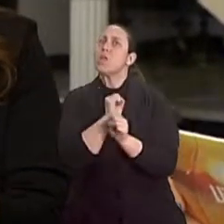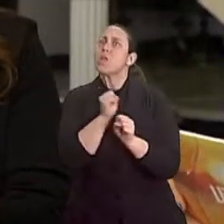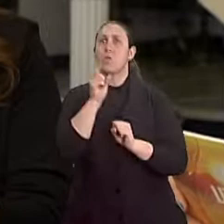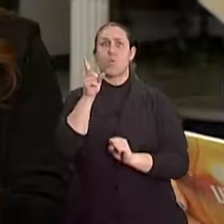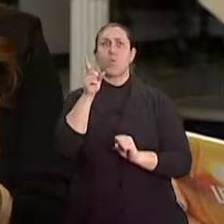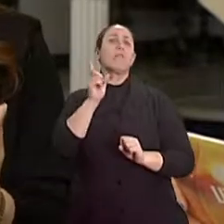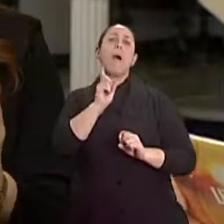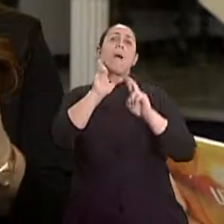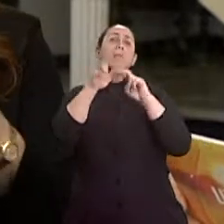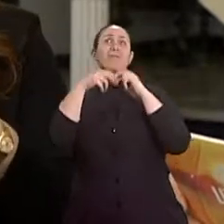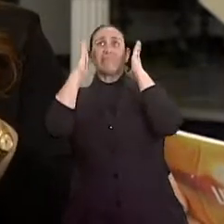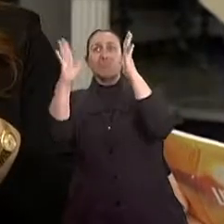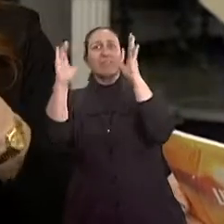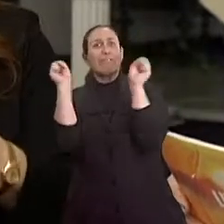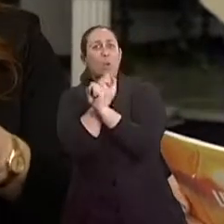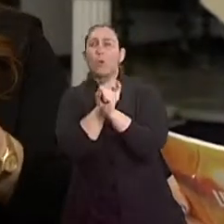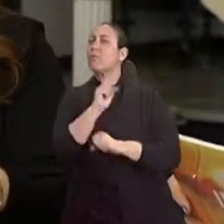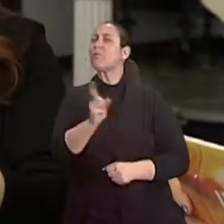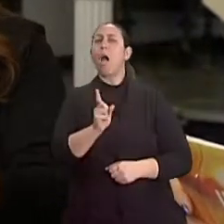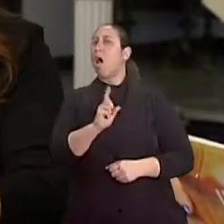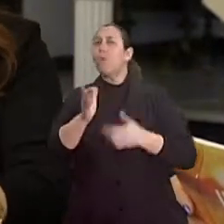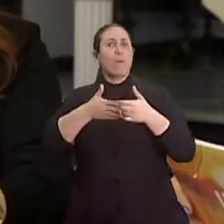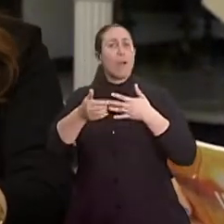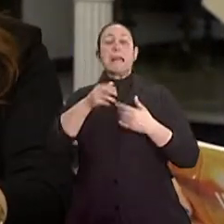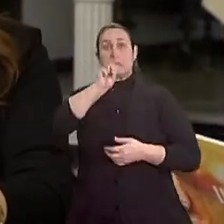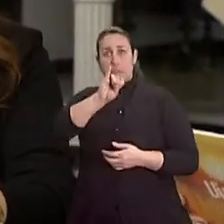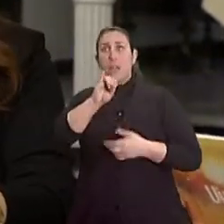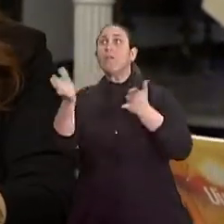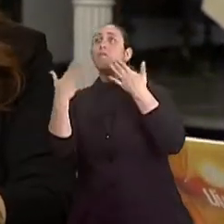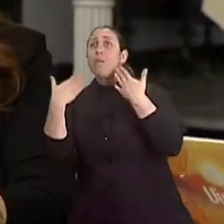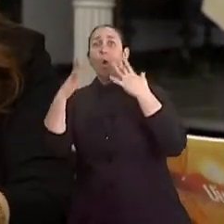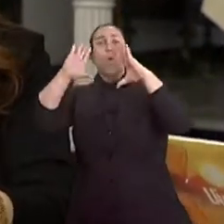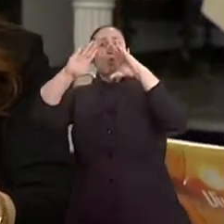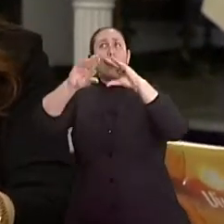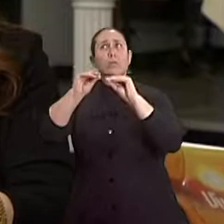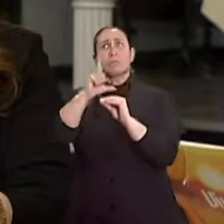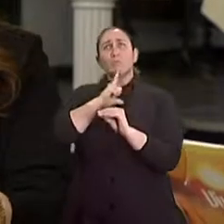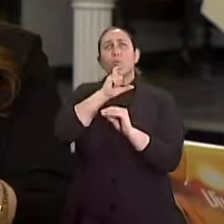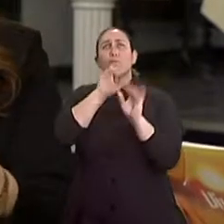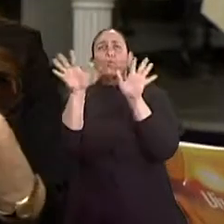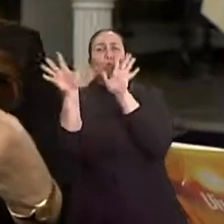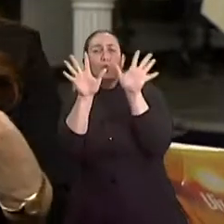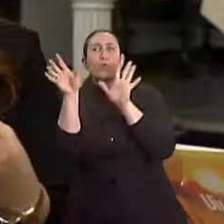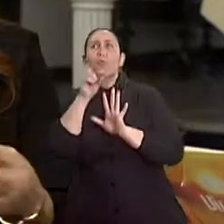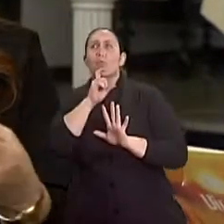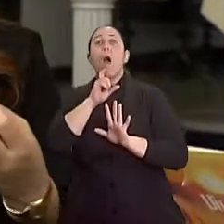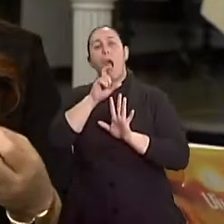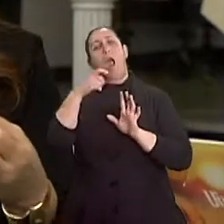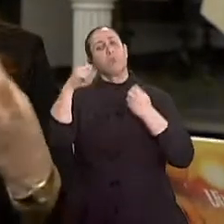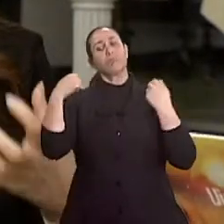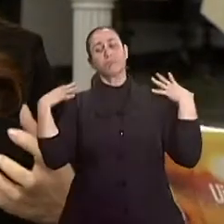quando é inverno. Não, a gente tem que se vestir de acordo com o tempo, uhum. né? Se, no inverno, se a gente não bota um vestido